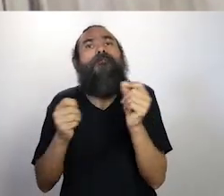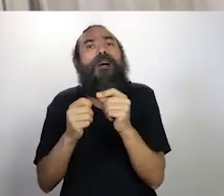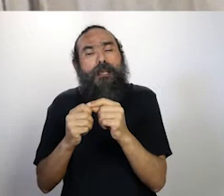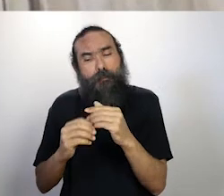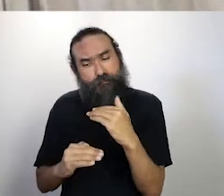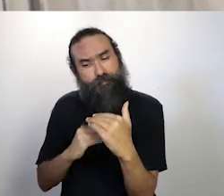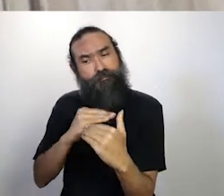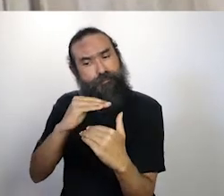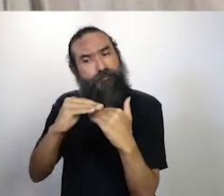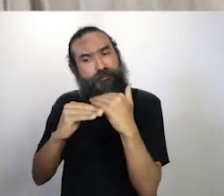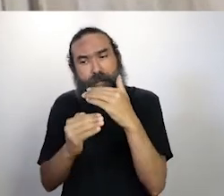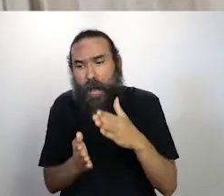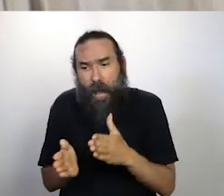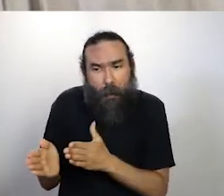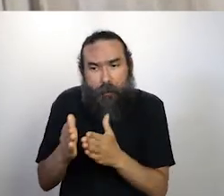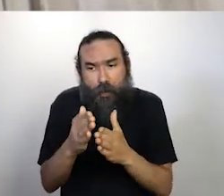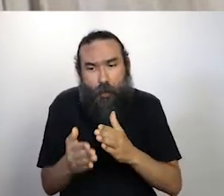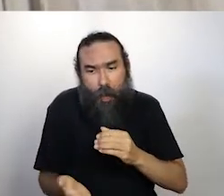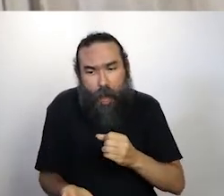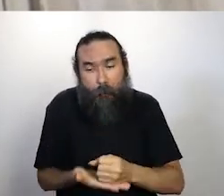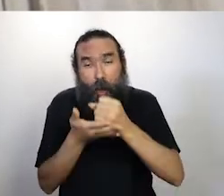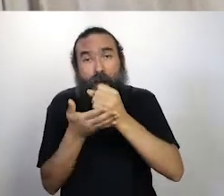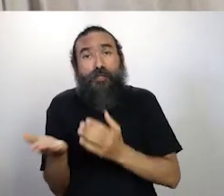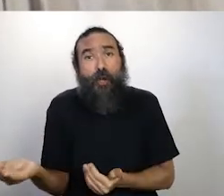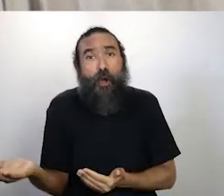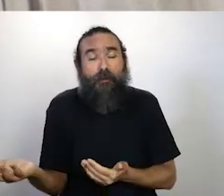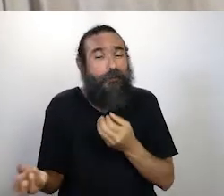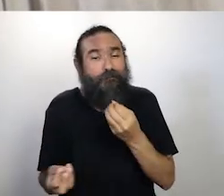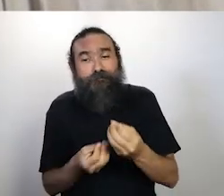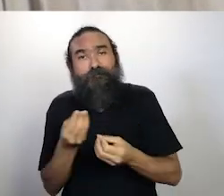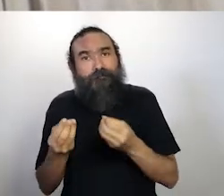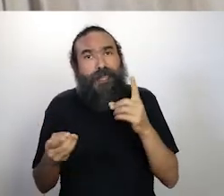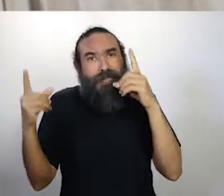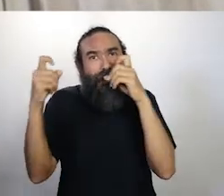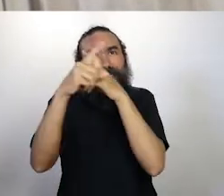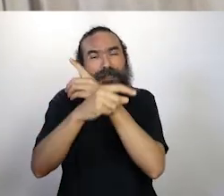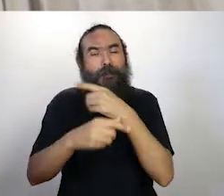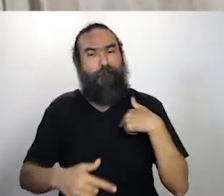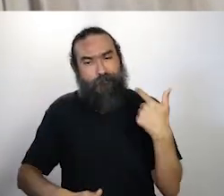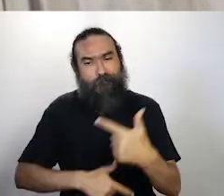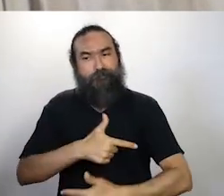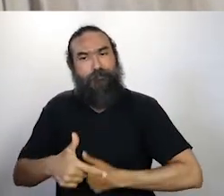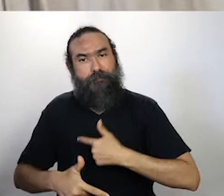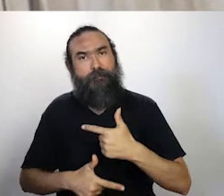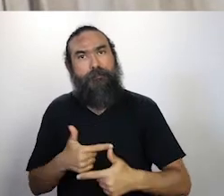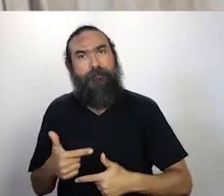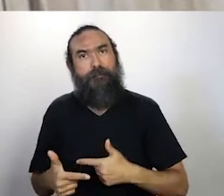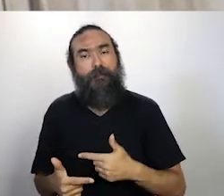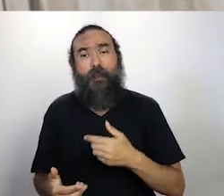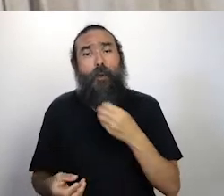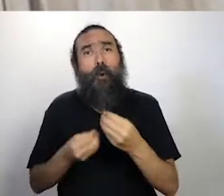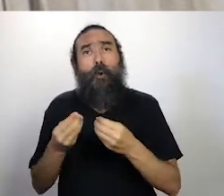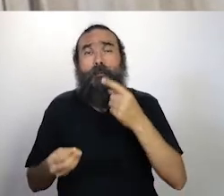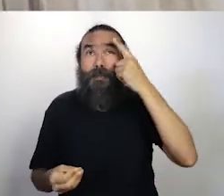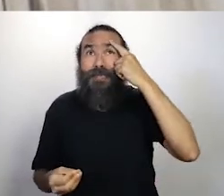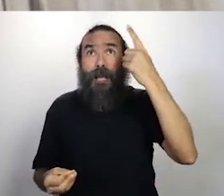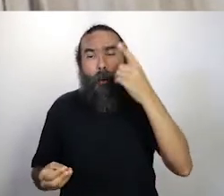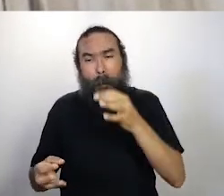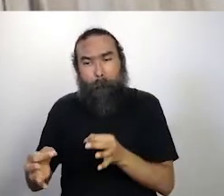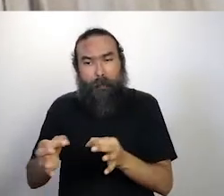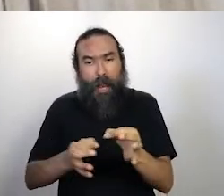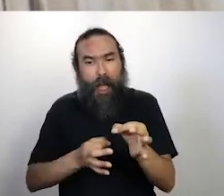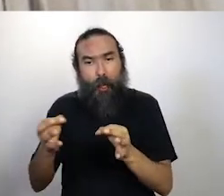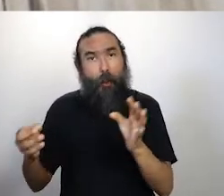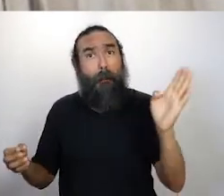ponto dentro dessa participação é o desafio que a gente vai ter em relação, por exemplo, na construção de um plano nacional da juventude que